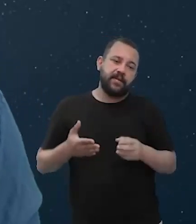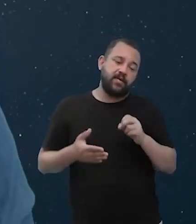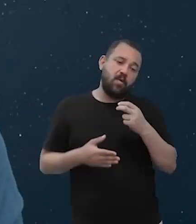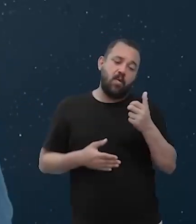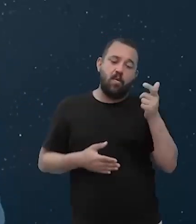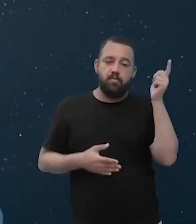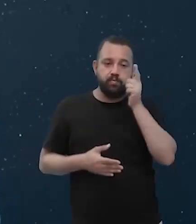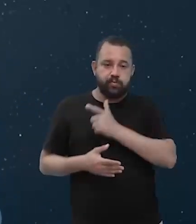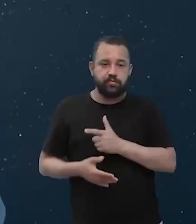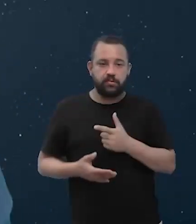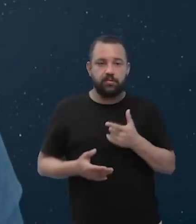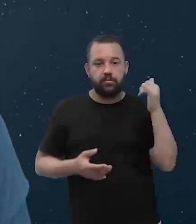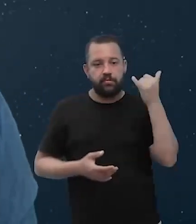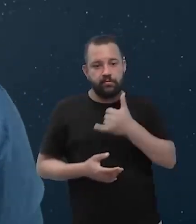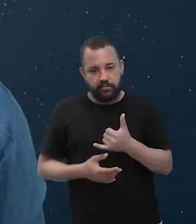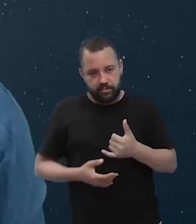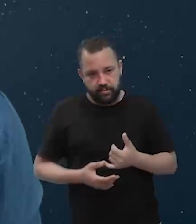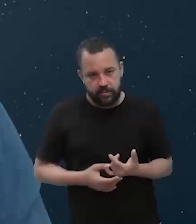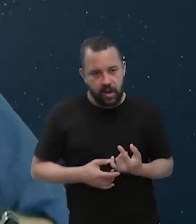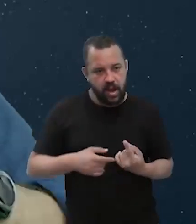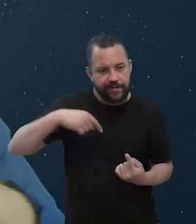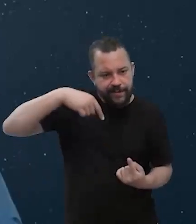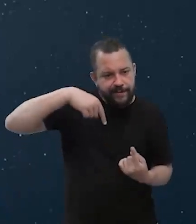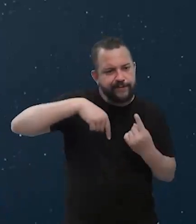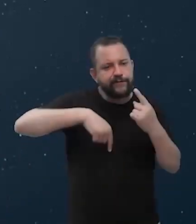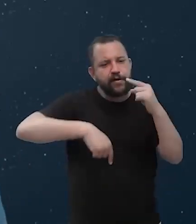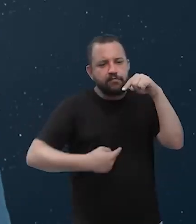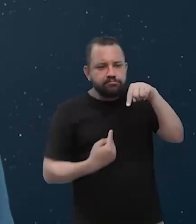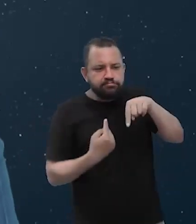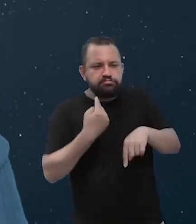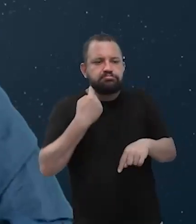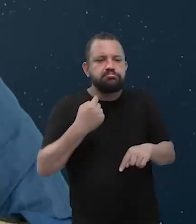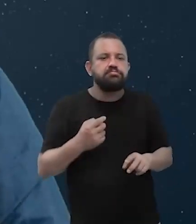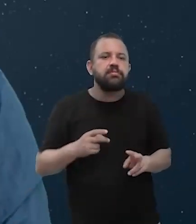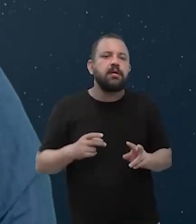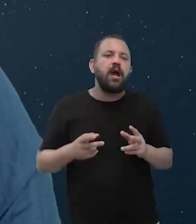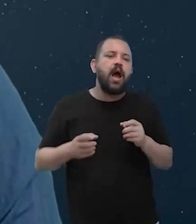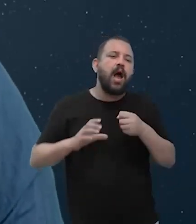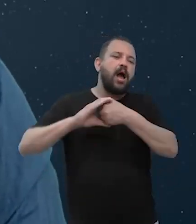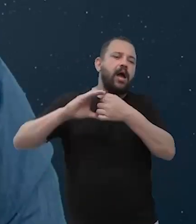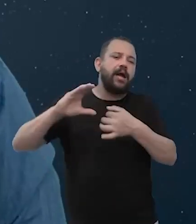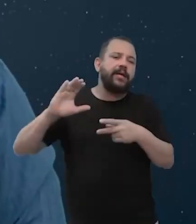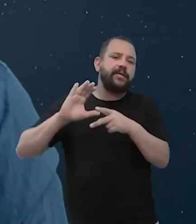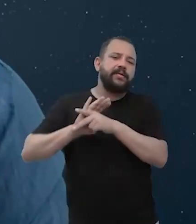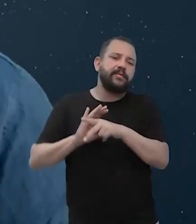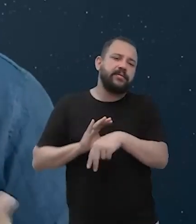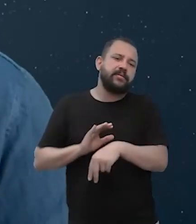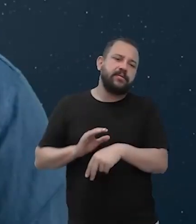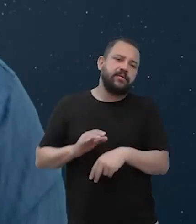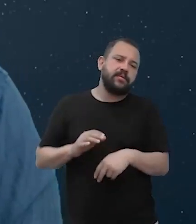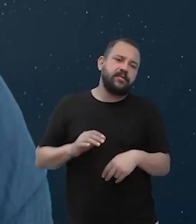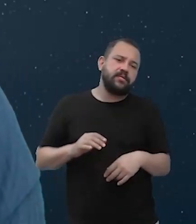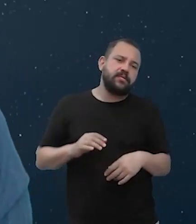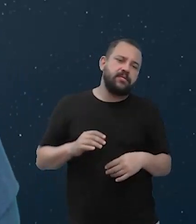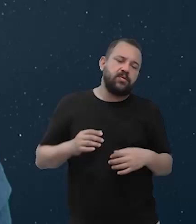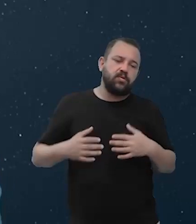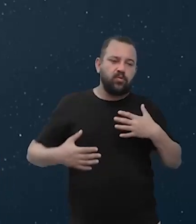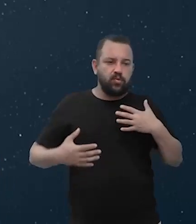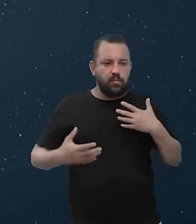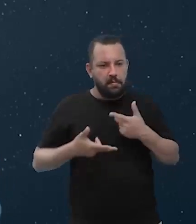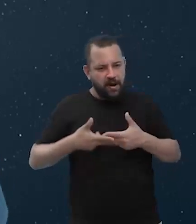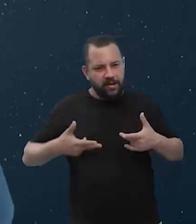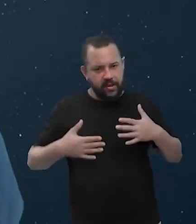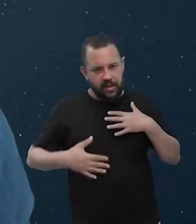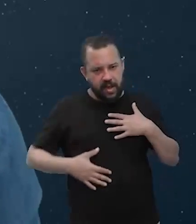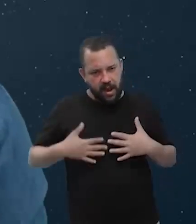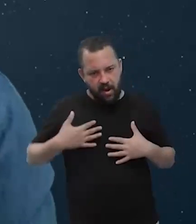verdade, esse fluxo de calor está associado a características da condutibilidade térmica, que significa o